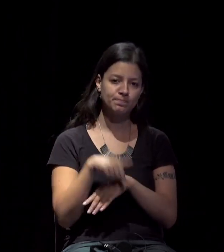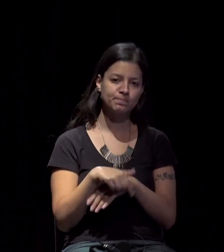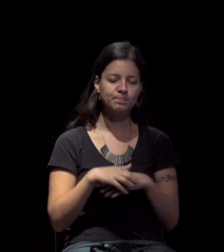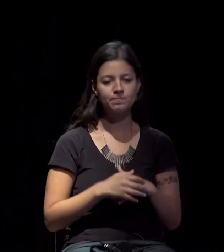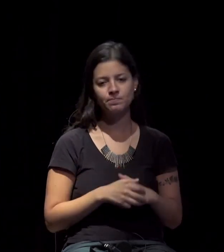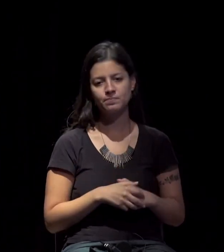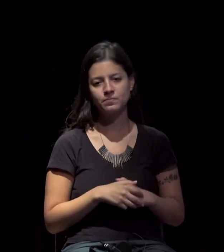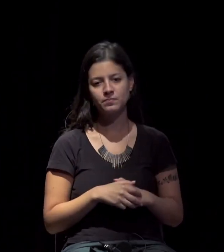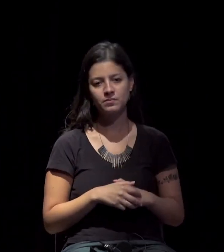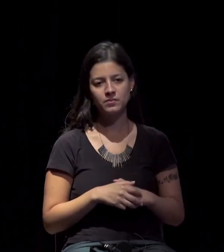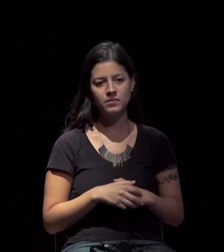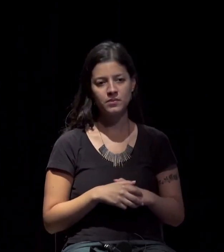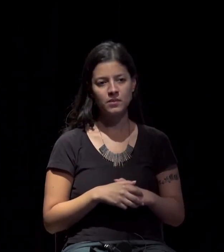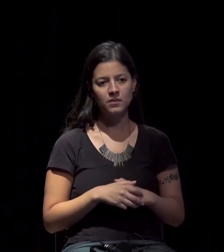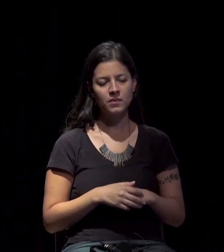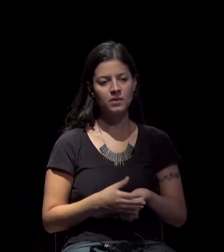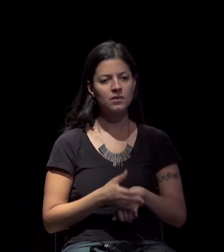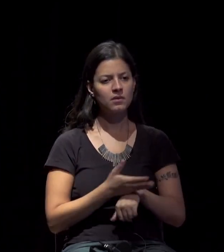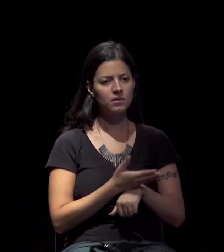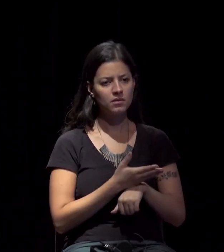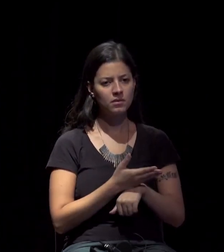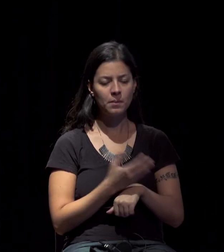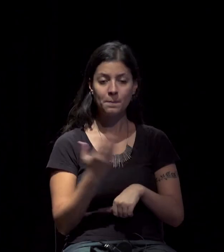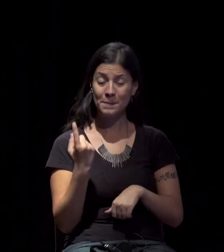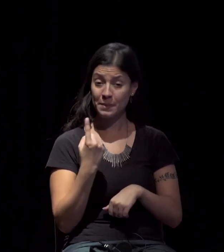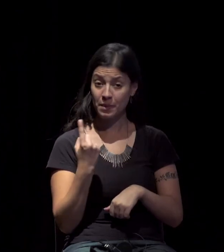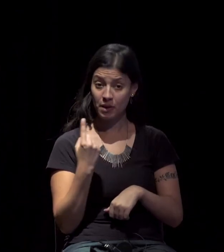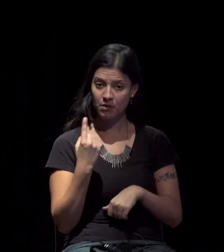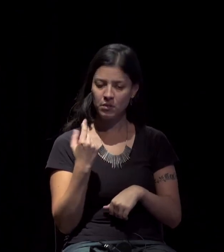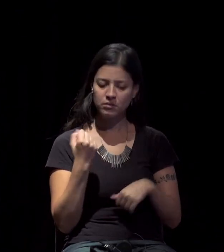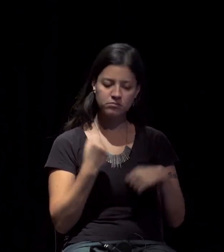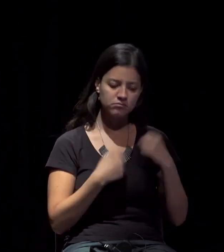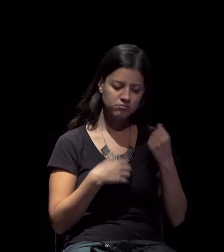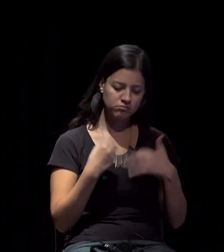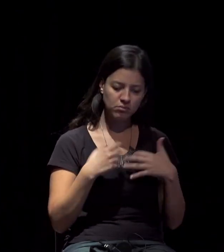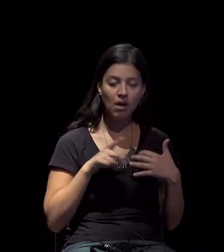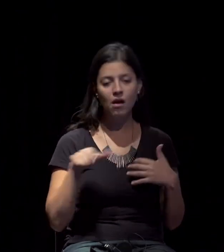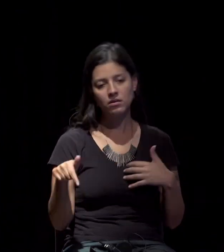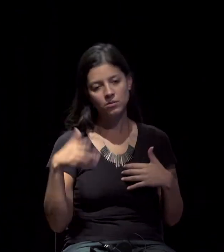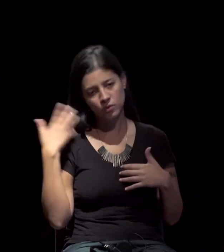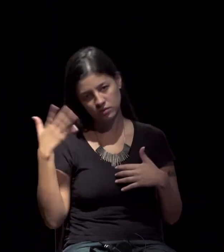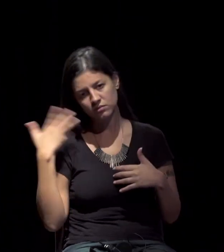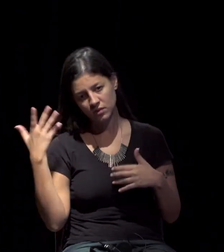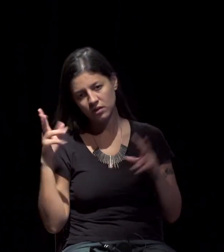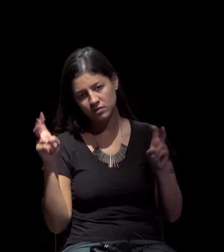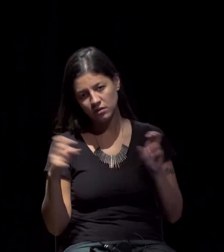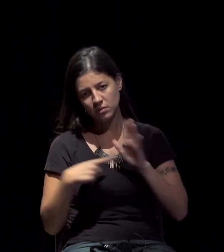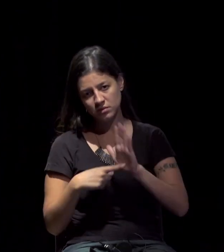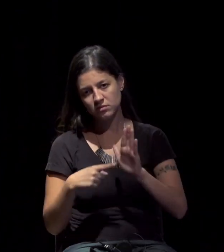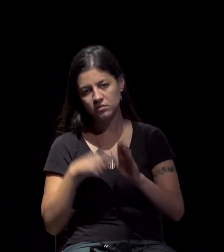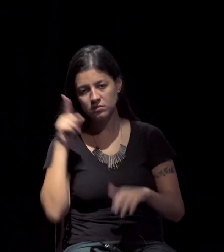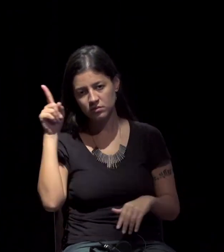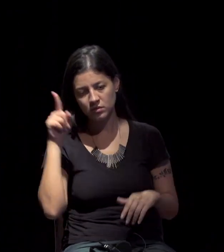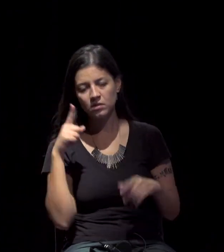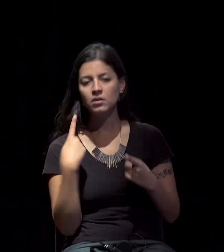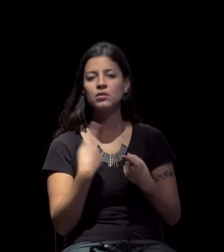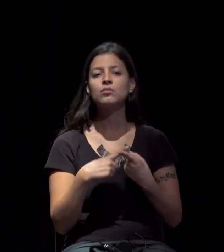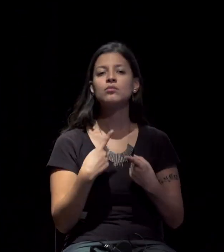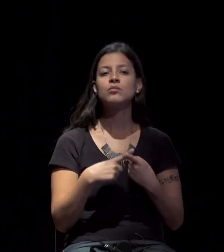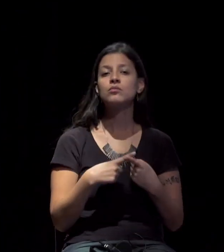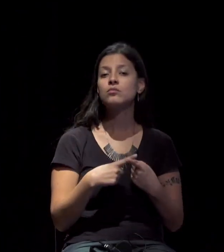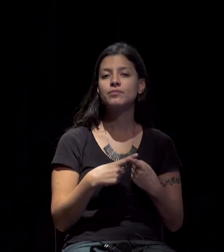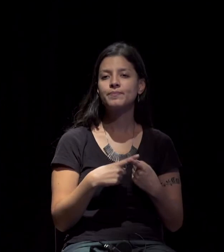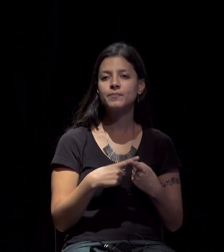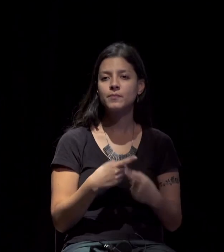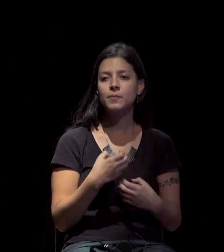Eu gostaria de fazer um breve preâmbulo antes de entrar propriamente falando no tema da minha exposição, porque, de algum